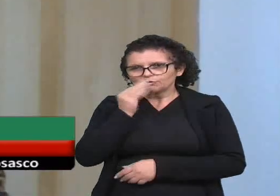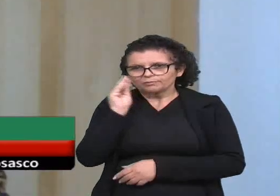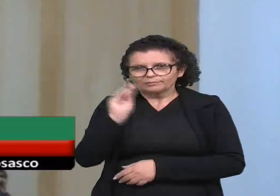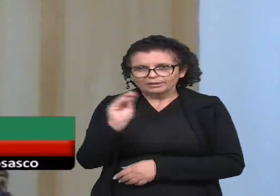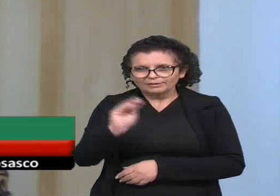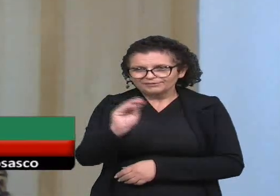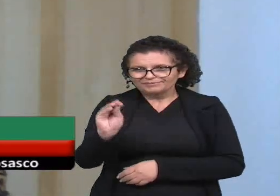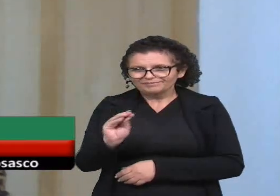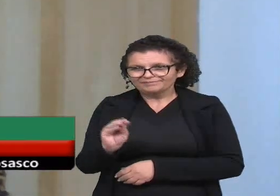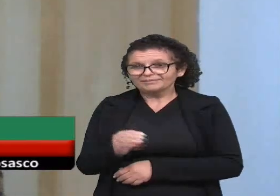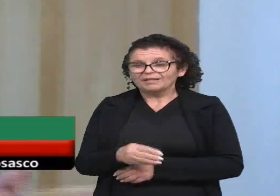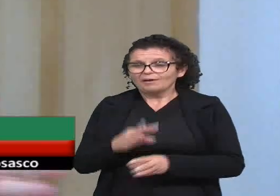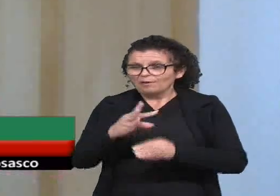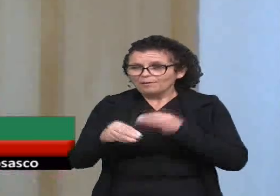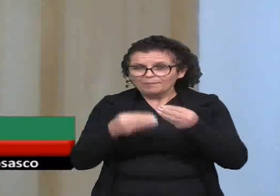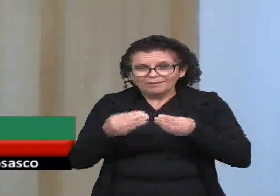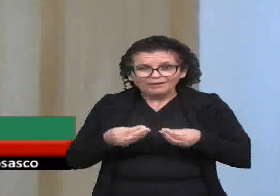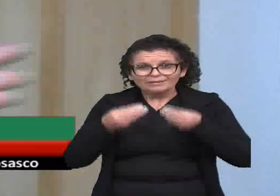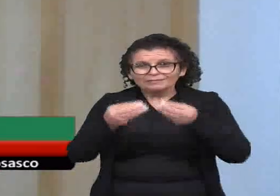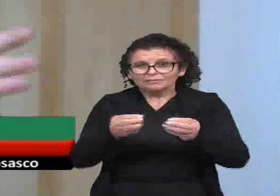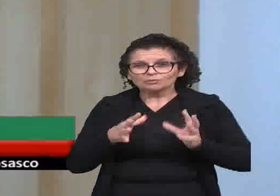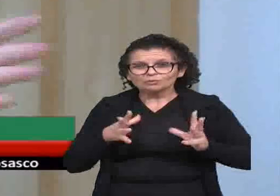vocês. Vocês merecem tudo.